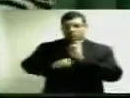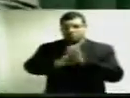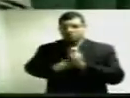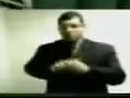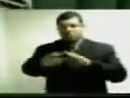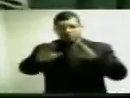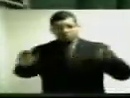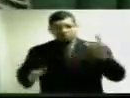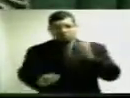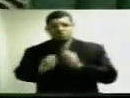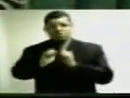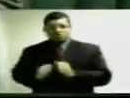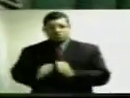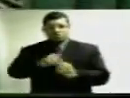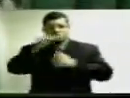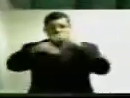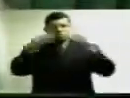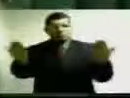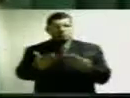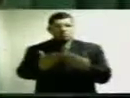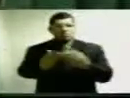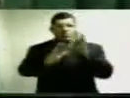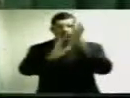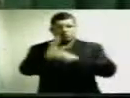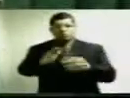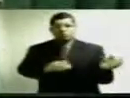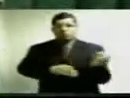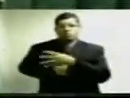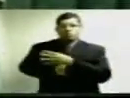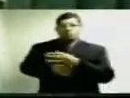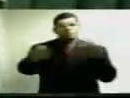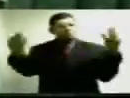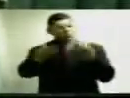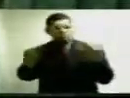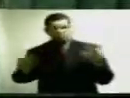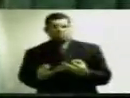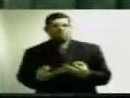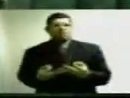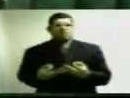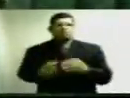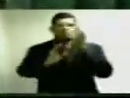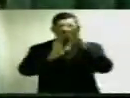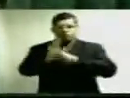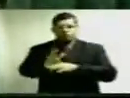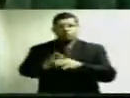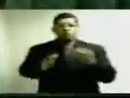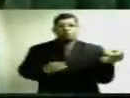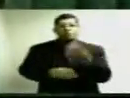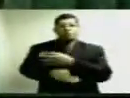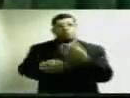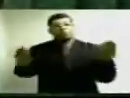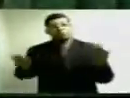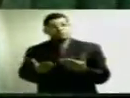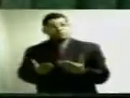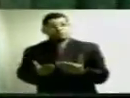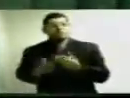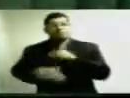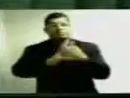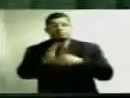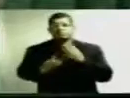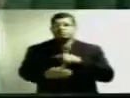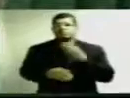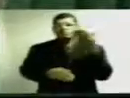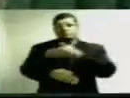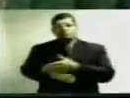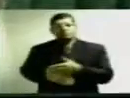casa, com os membros da mesa, possamos construir um texto novo. Perfeito. Um texto novo e que todos